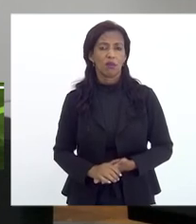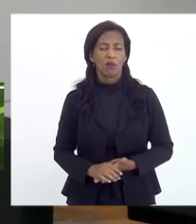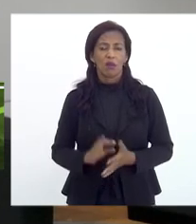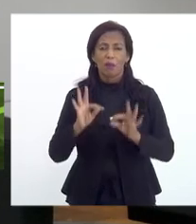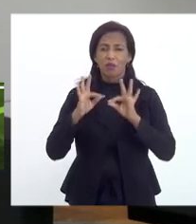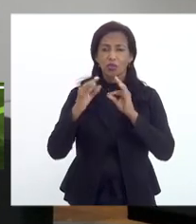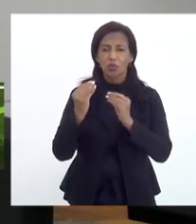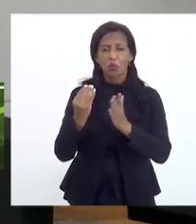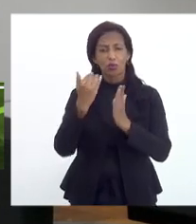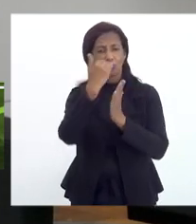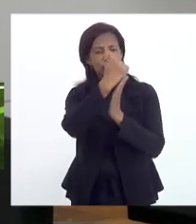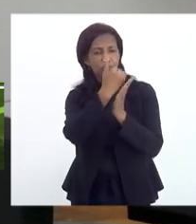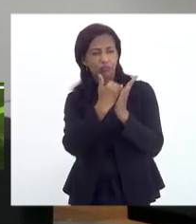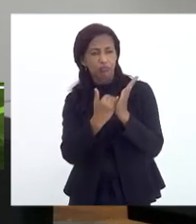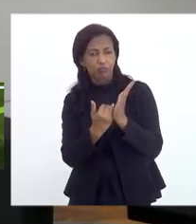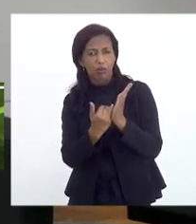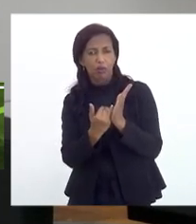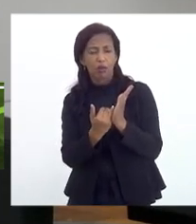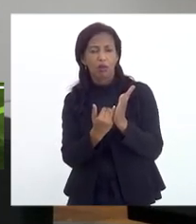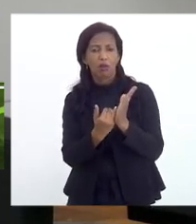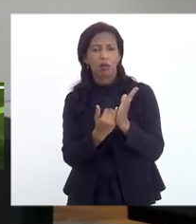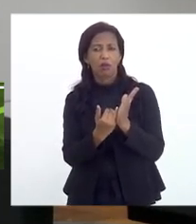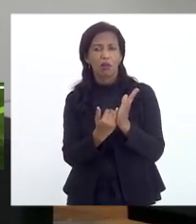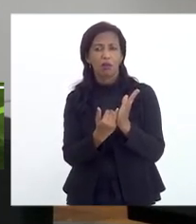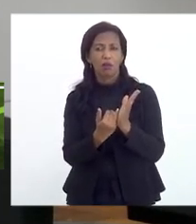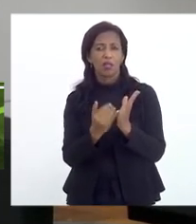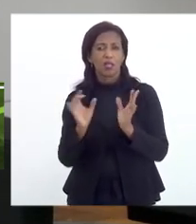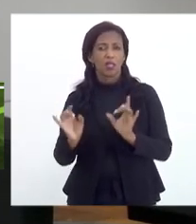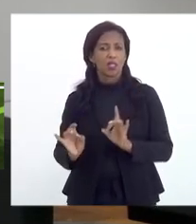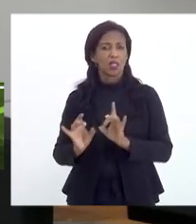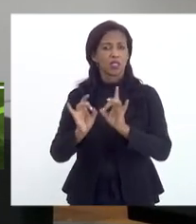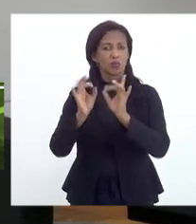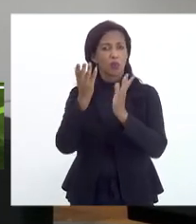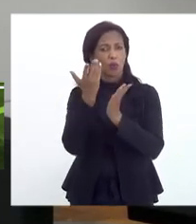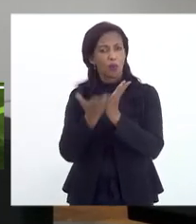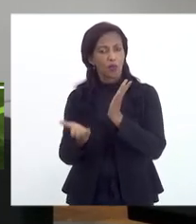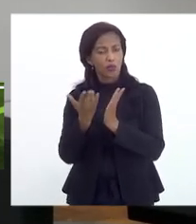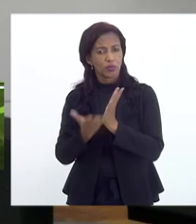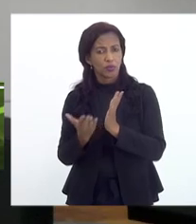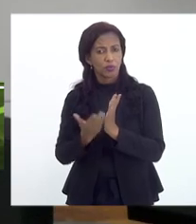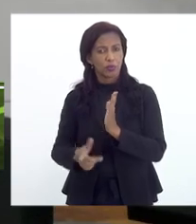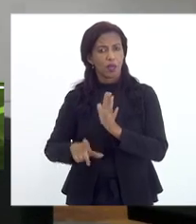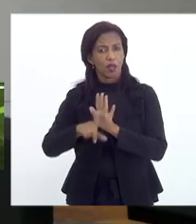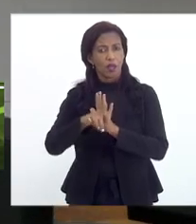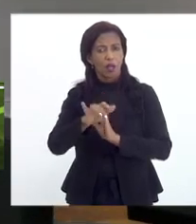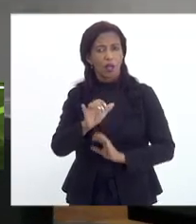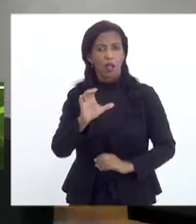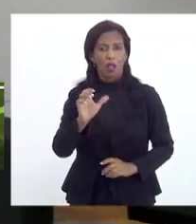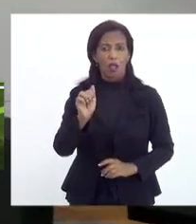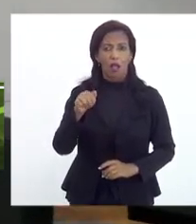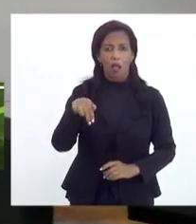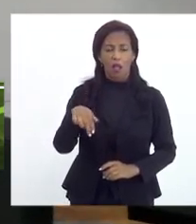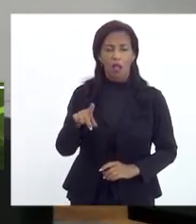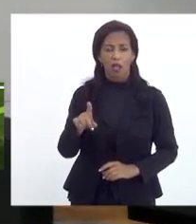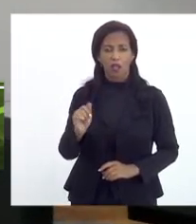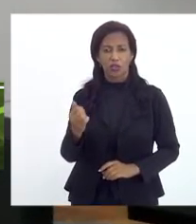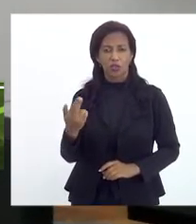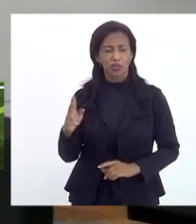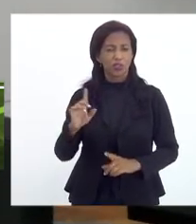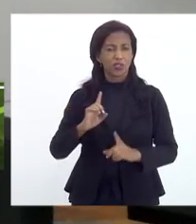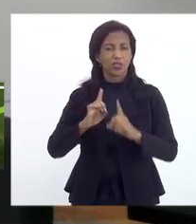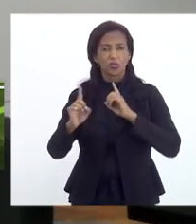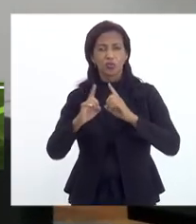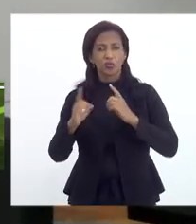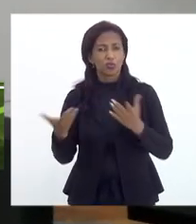Mas os critérios Colocados Em especial Com as perdas Com a lei Candir A gente não Discute